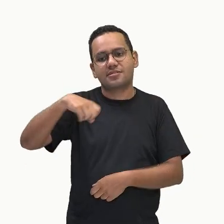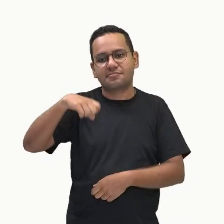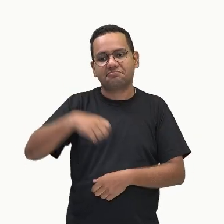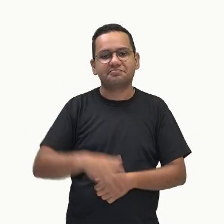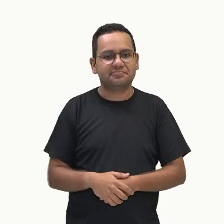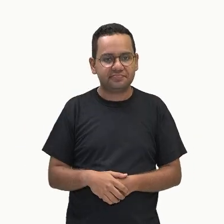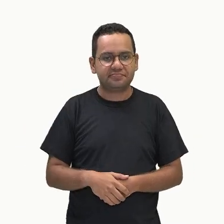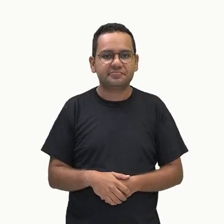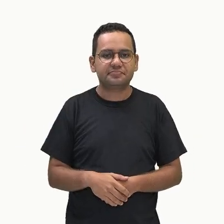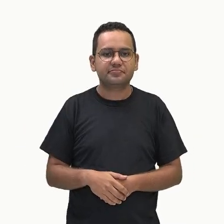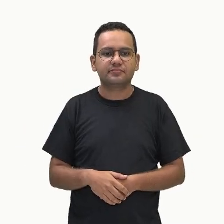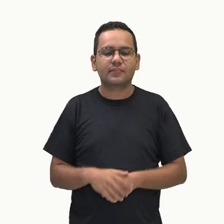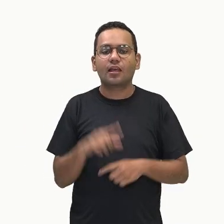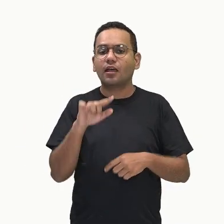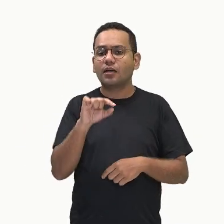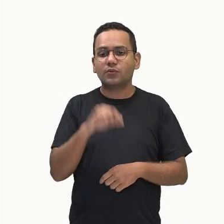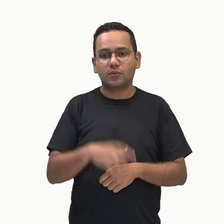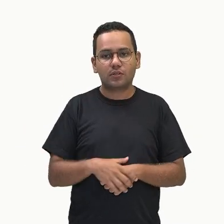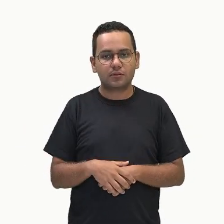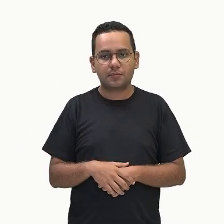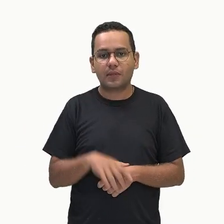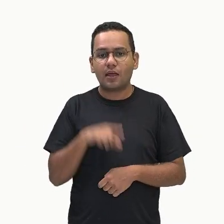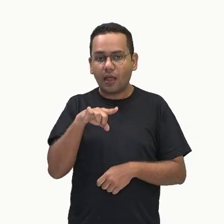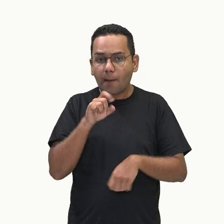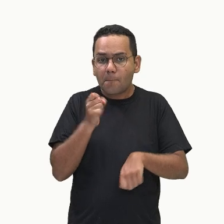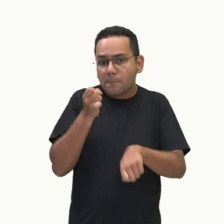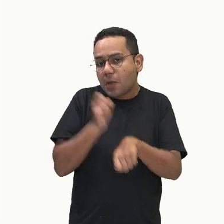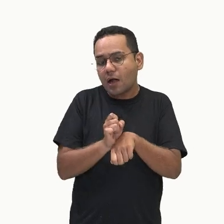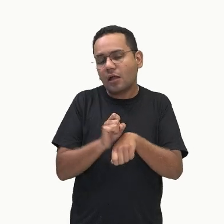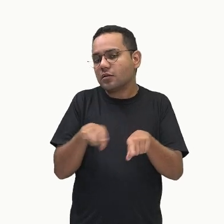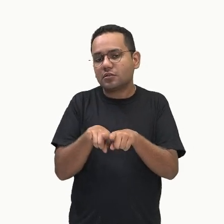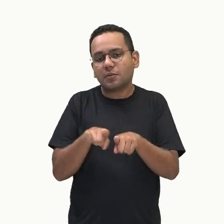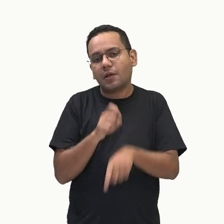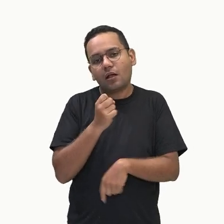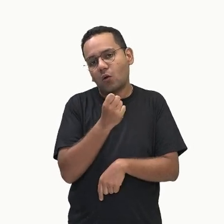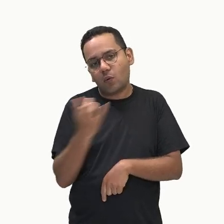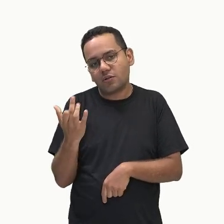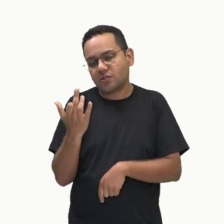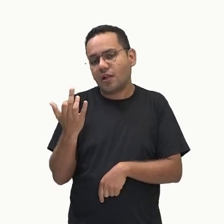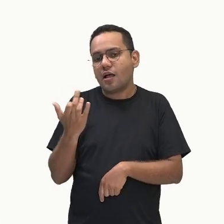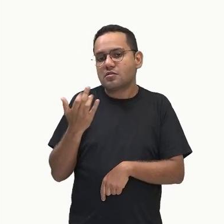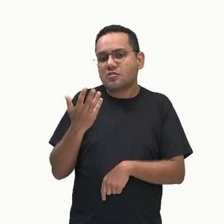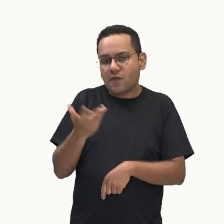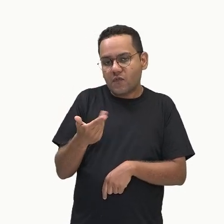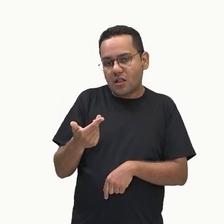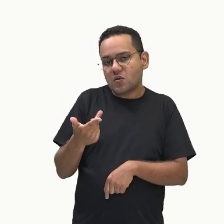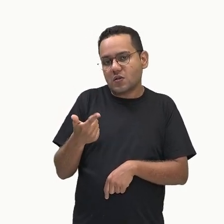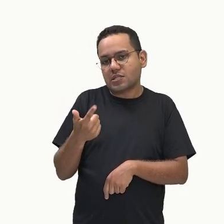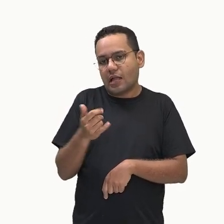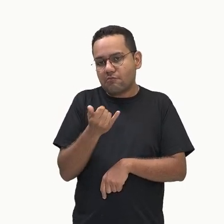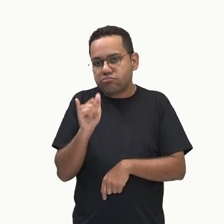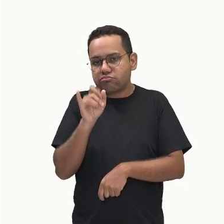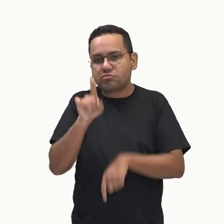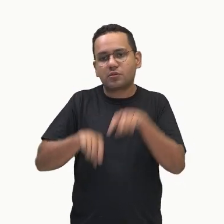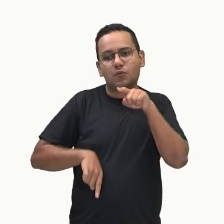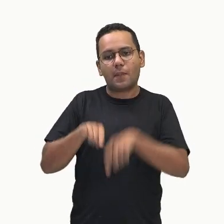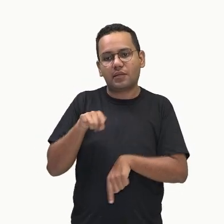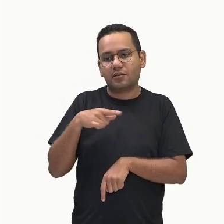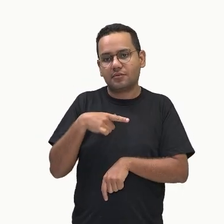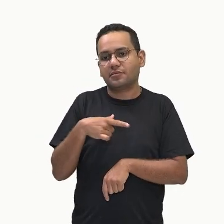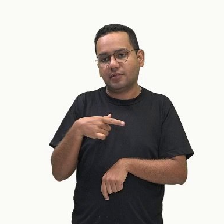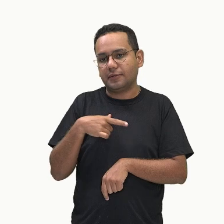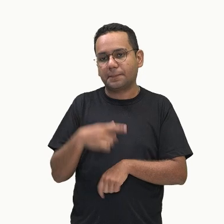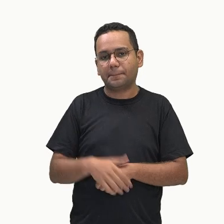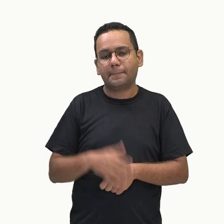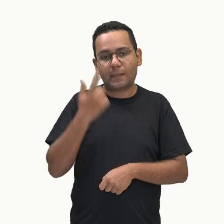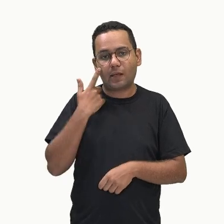da quantidade de energia necessária para acelerar o objeto, certo? Então nós temos aqui o conceito de